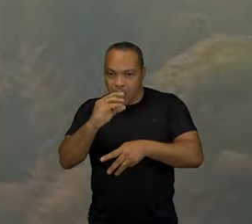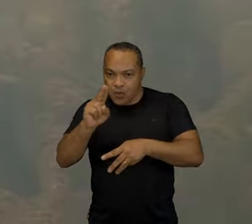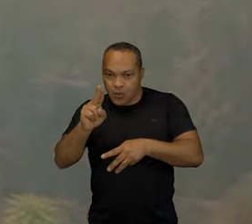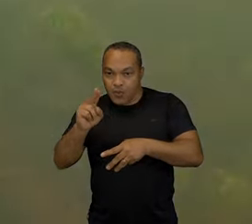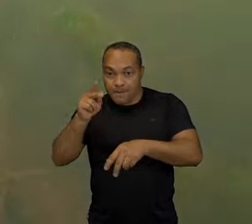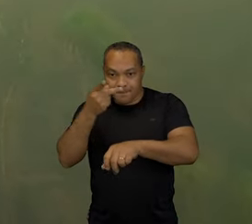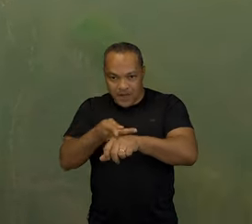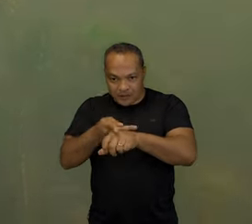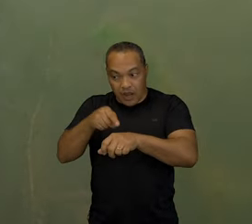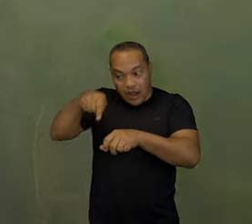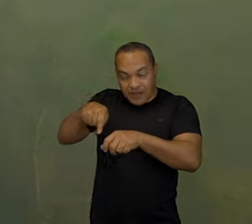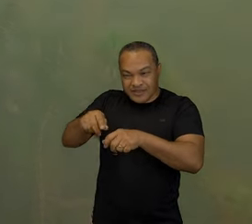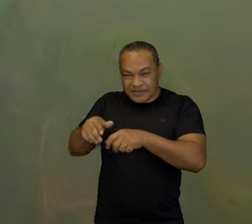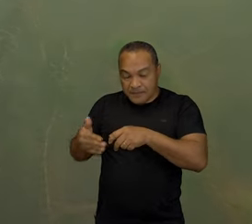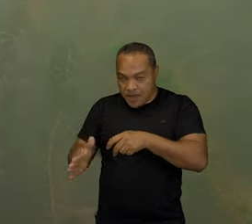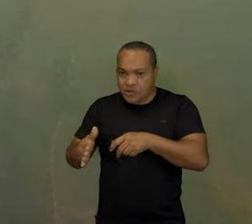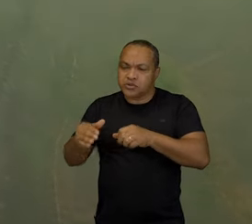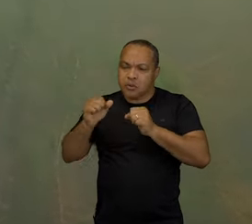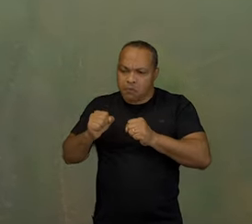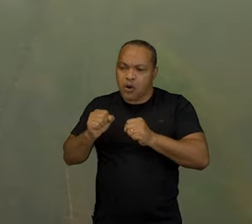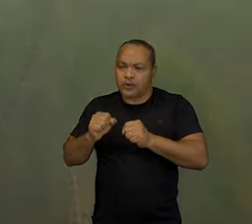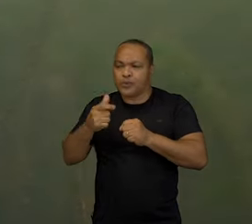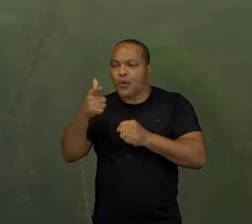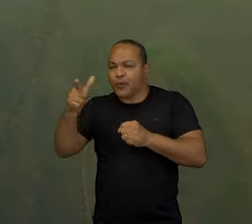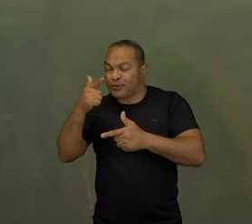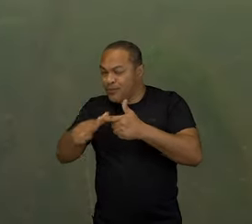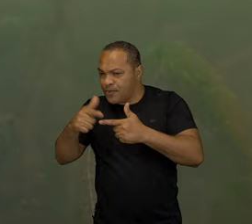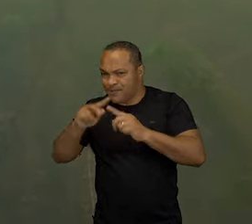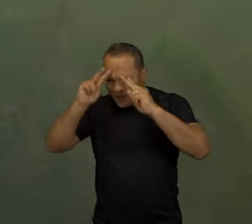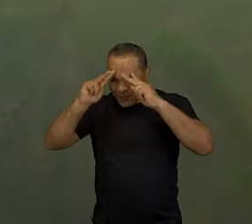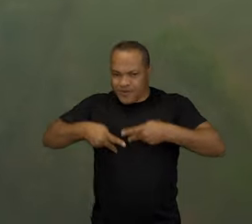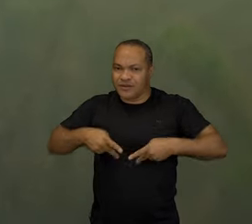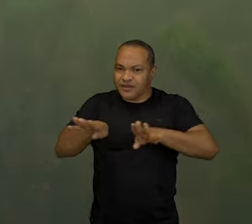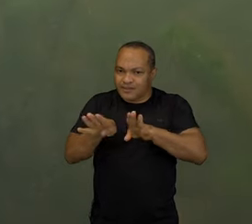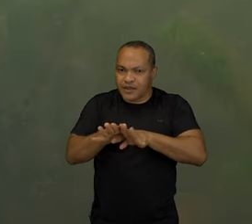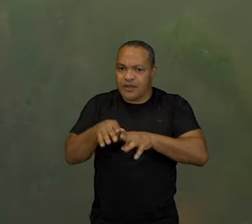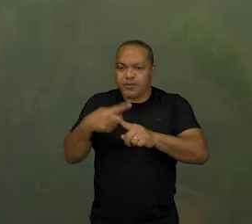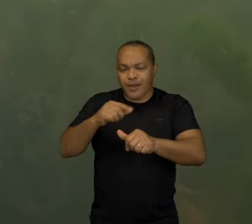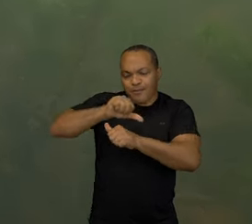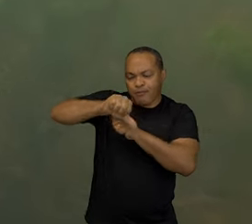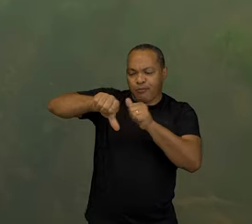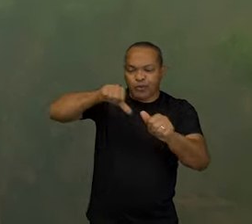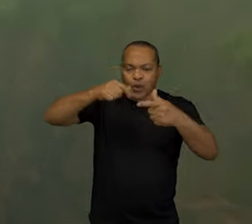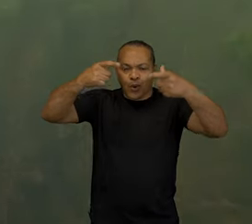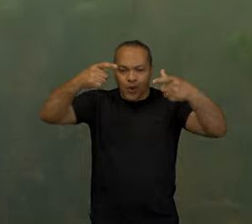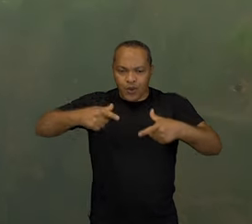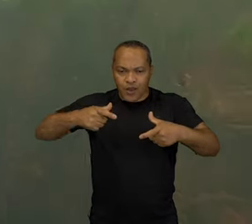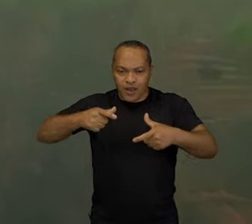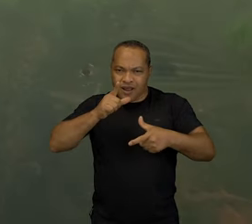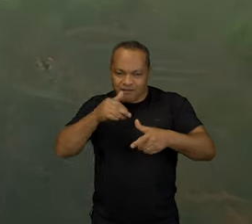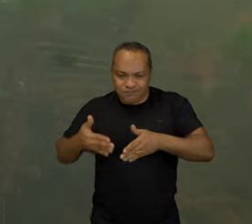Essas espécies podem ser favorecidas por outros impactos humanos, como a alteração do ambiente